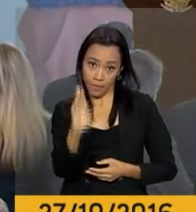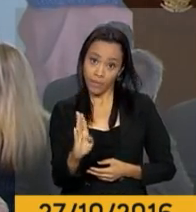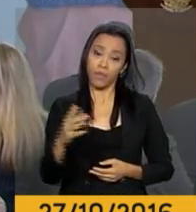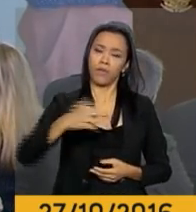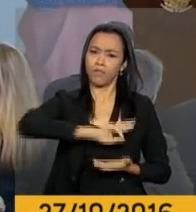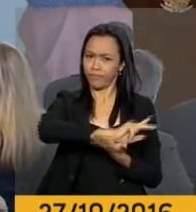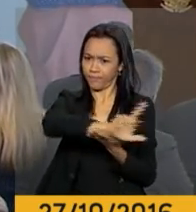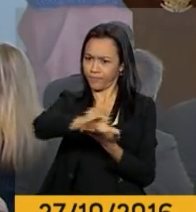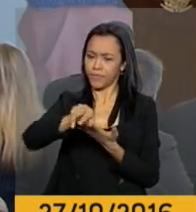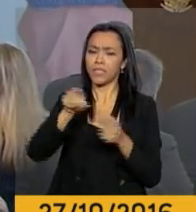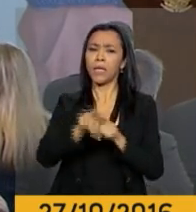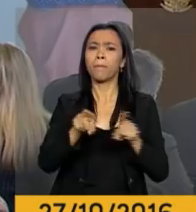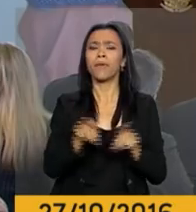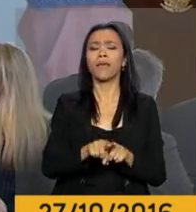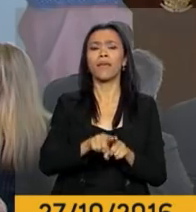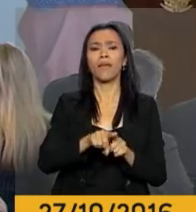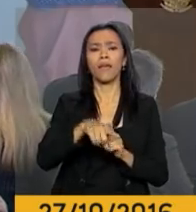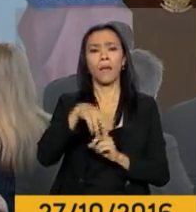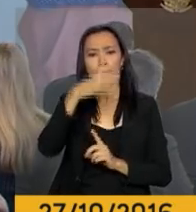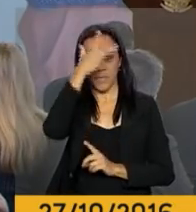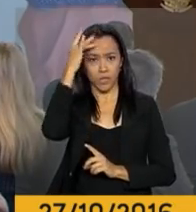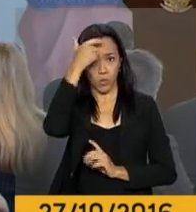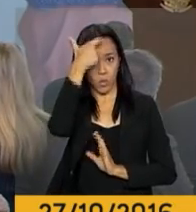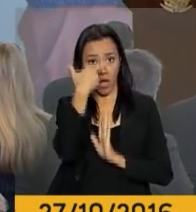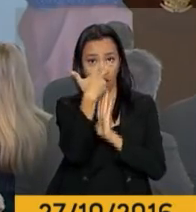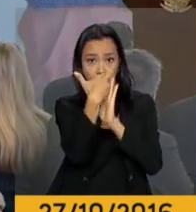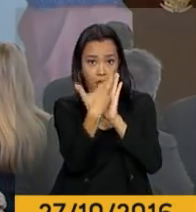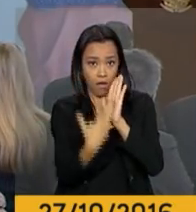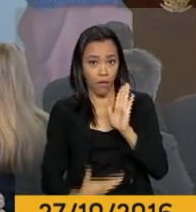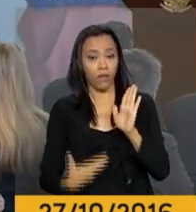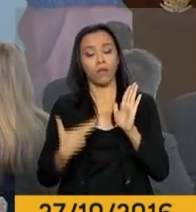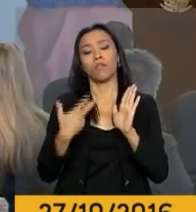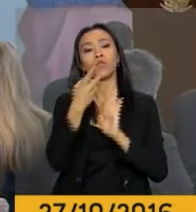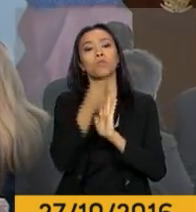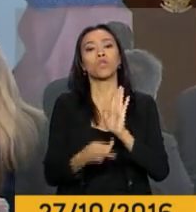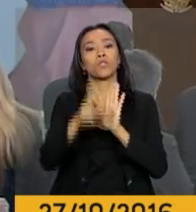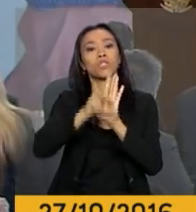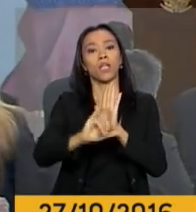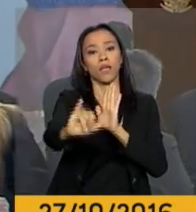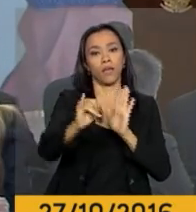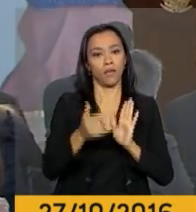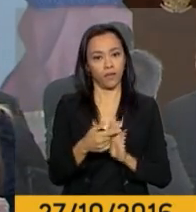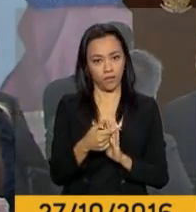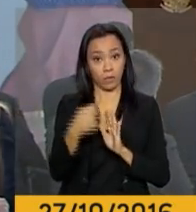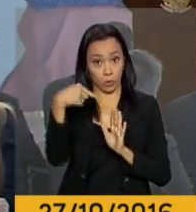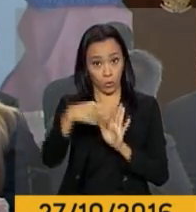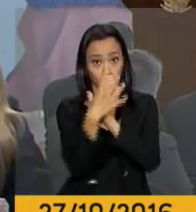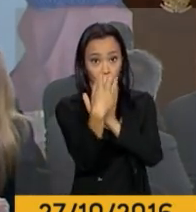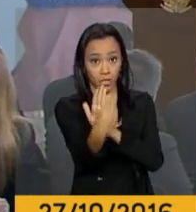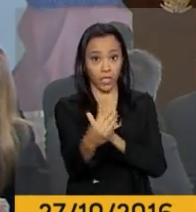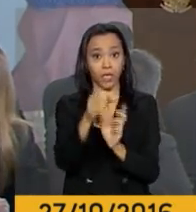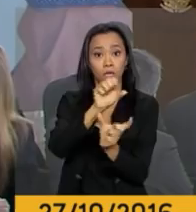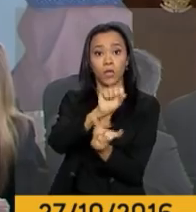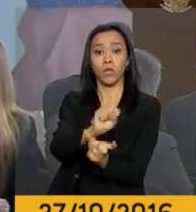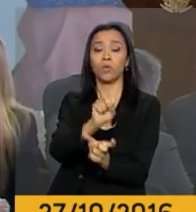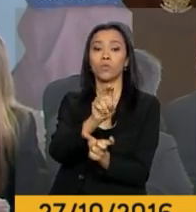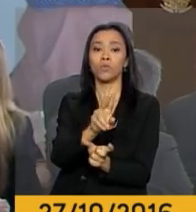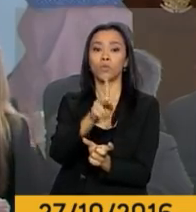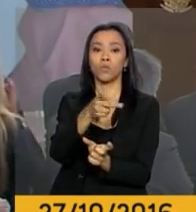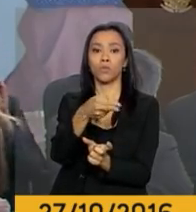os relatores dos projetos de lei, não é? Do Super Simples e do Salão